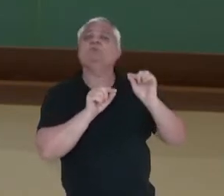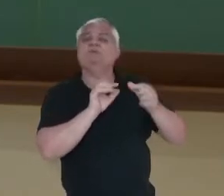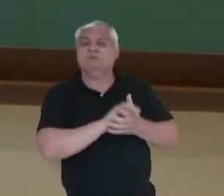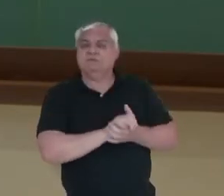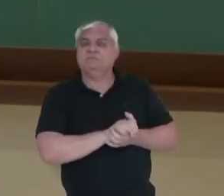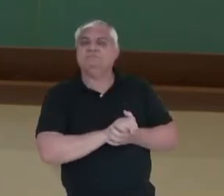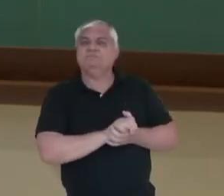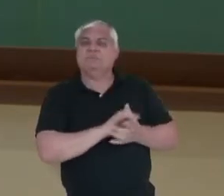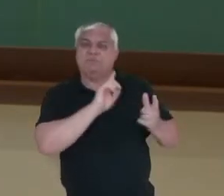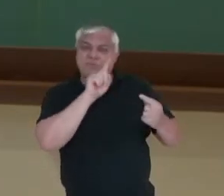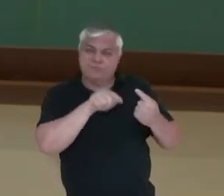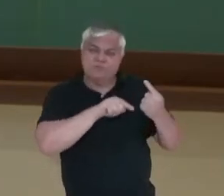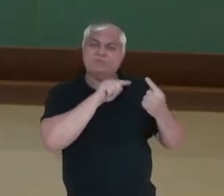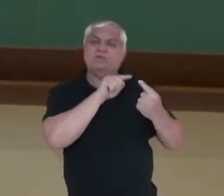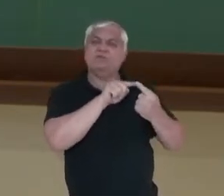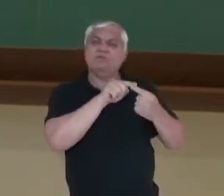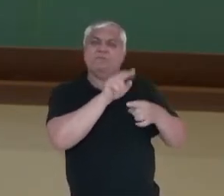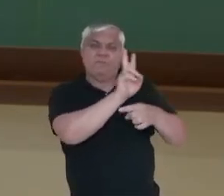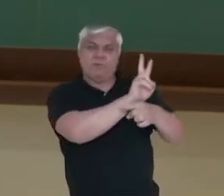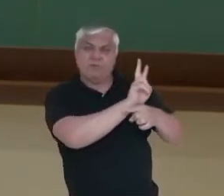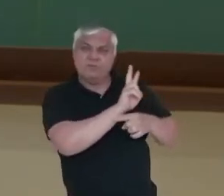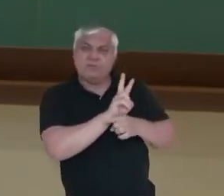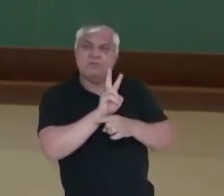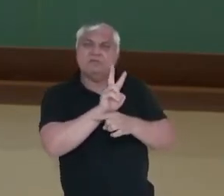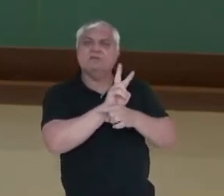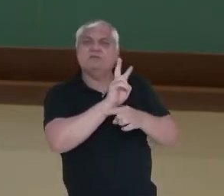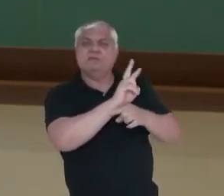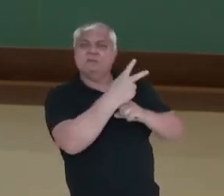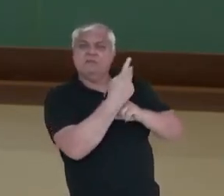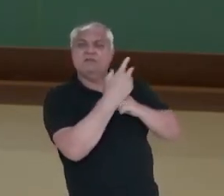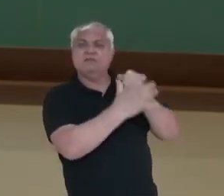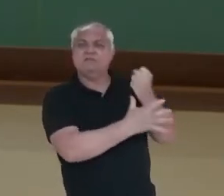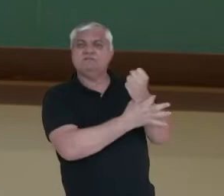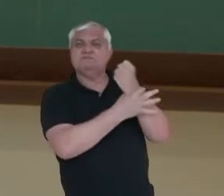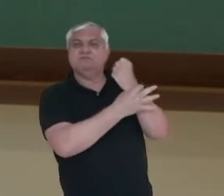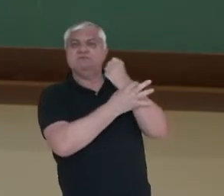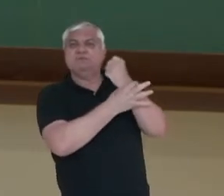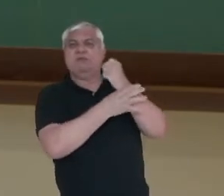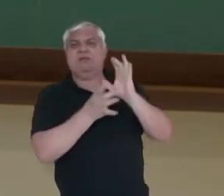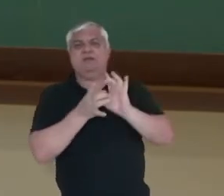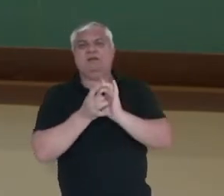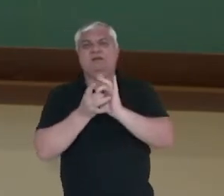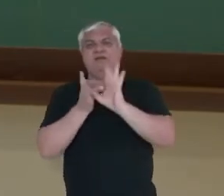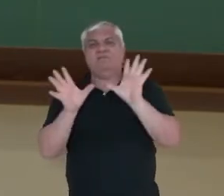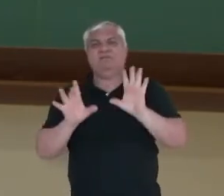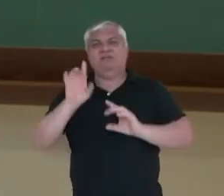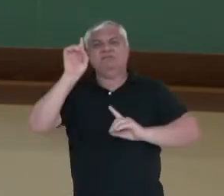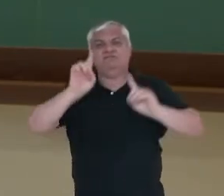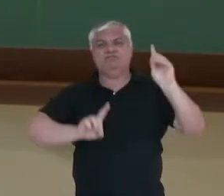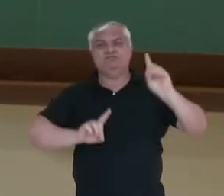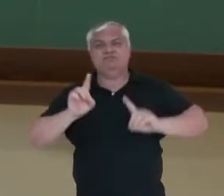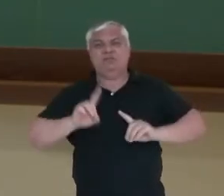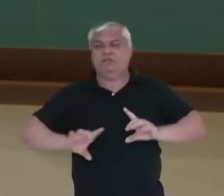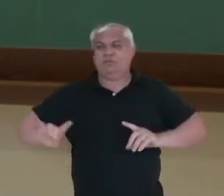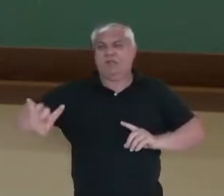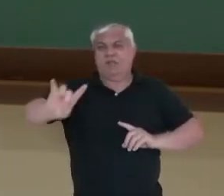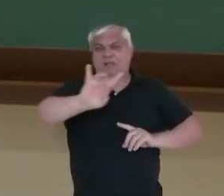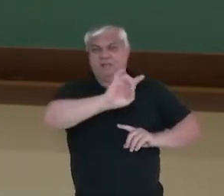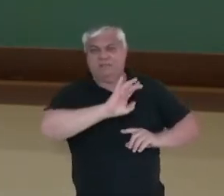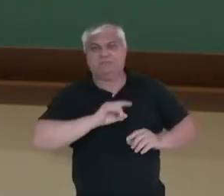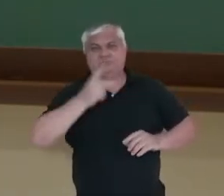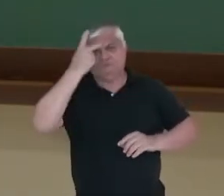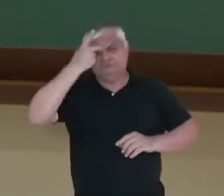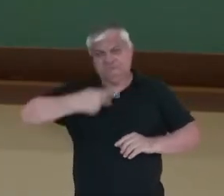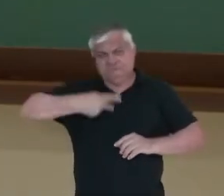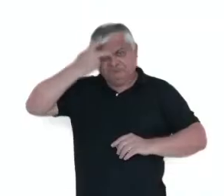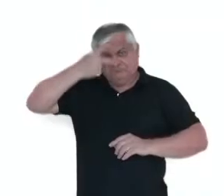o objetivo de proteger, de assegurar as liberdades, os direitos individuais. Vamos